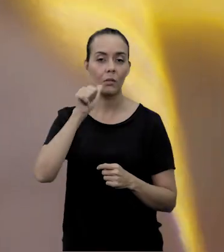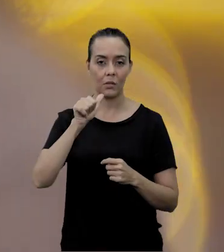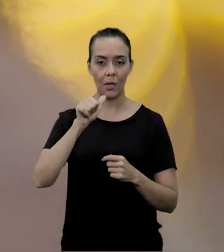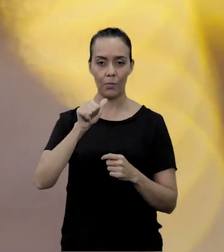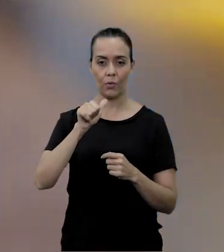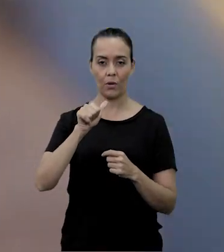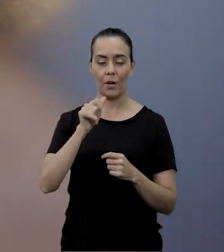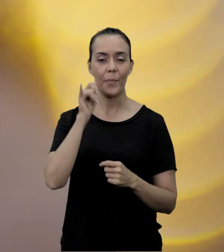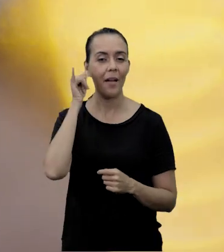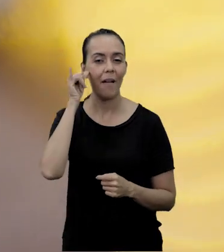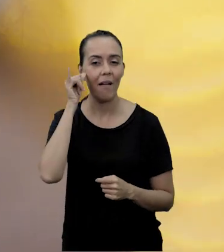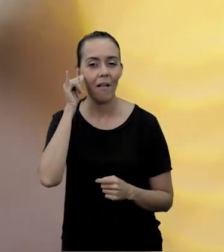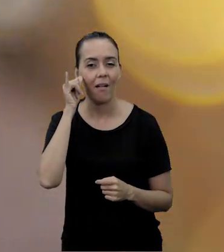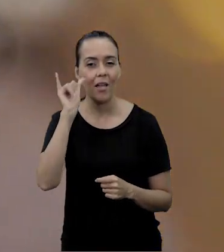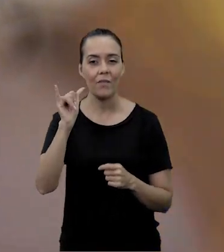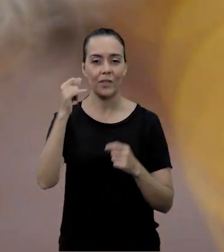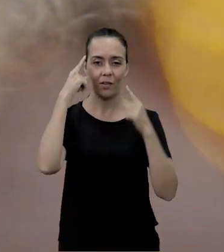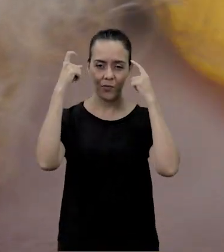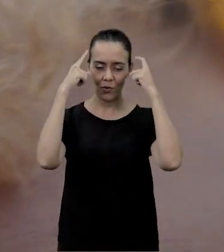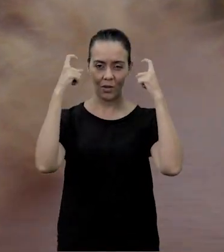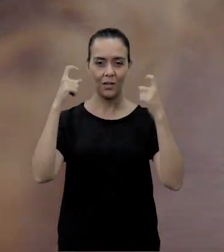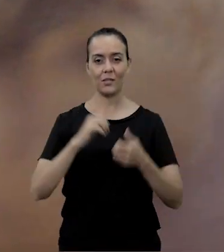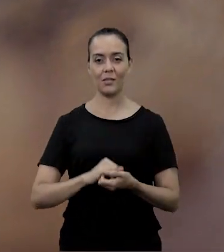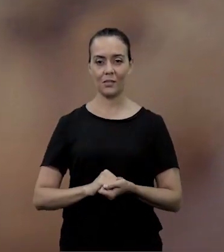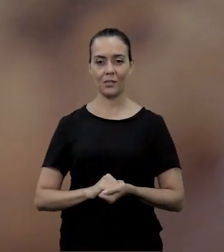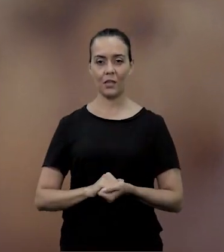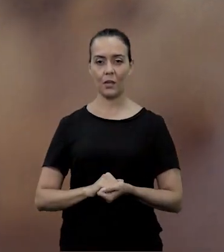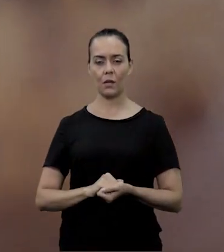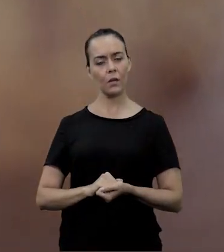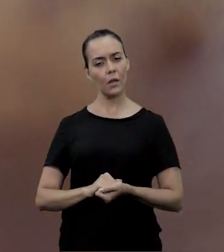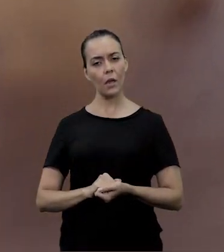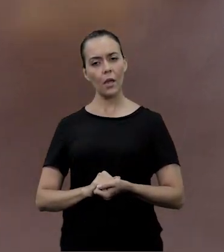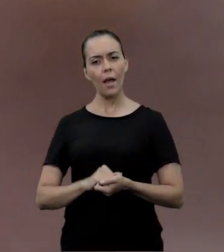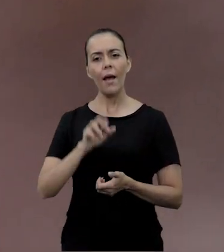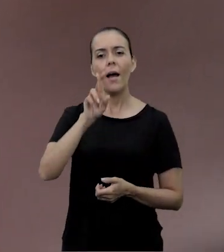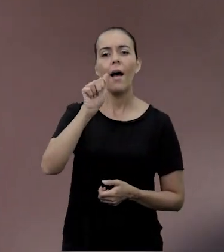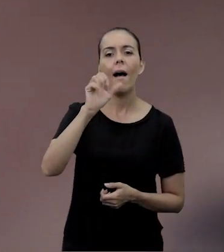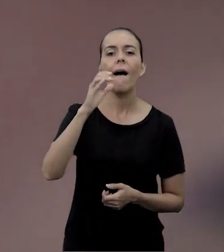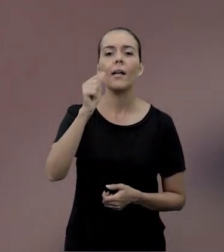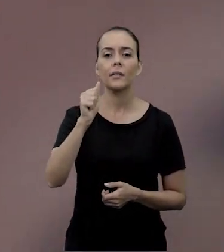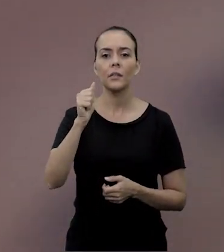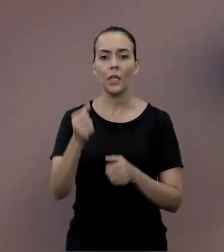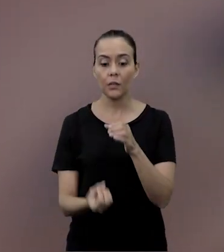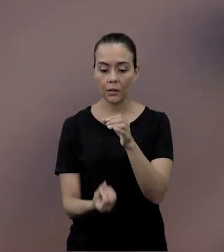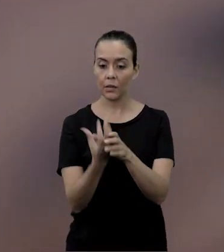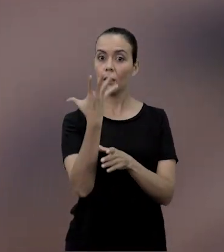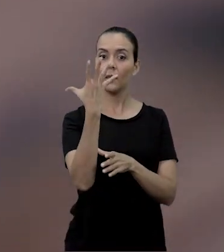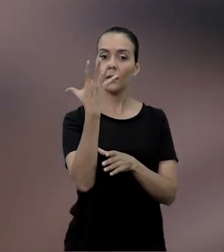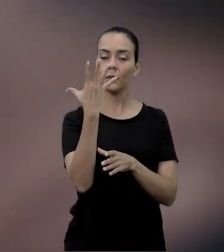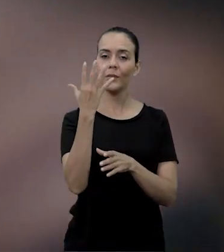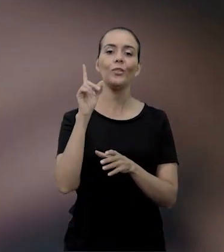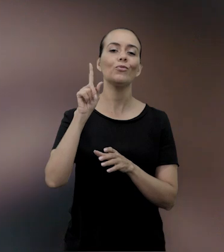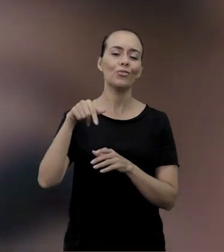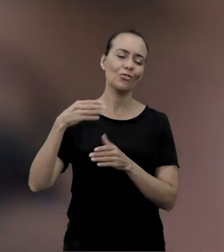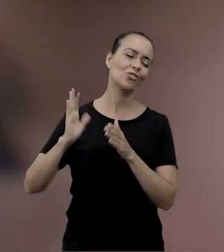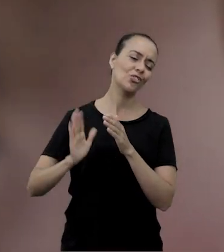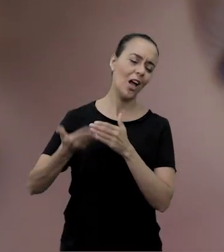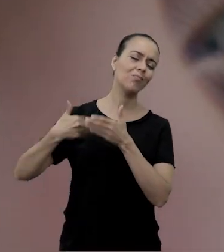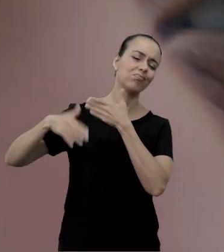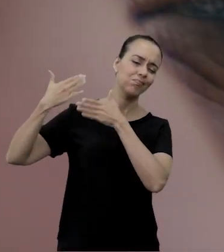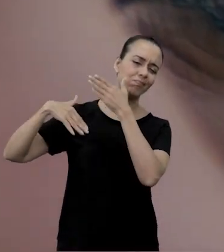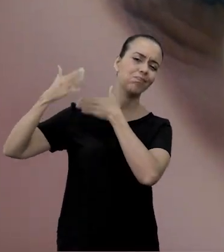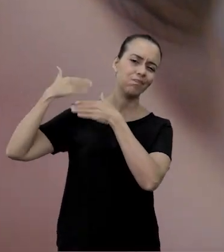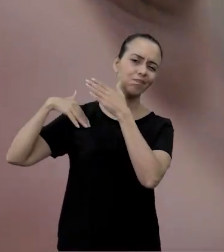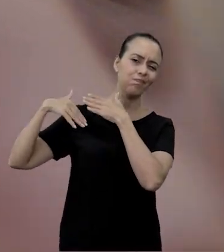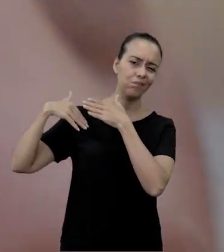limites restritos do conceito de humano. A raça é uma criação, é uma construção colonial, né? E